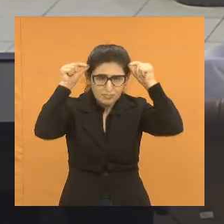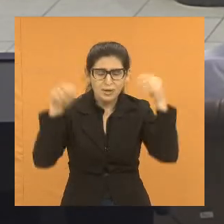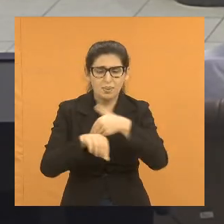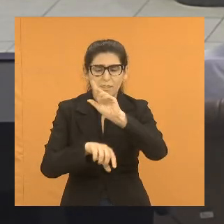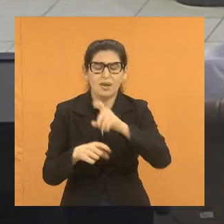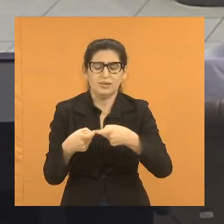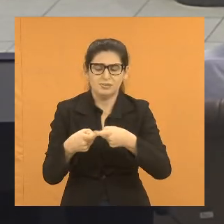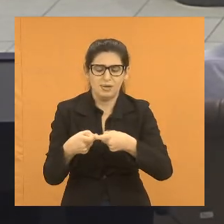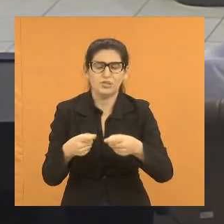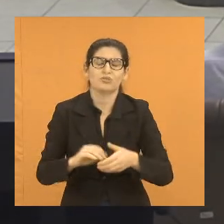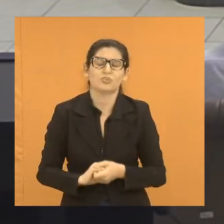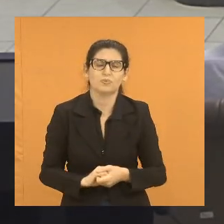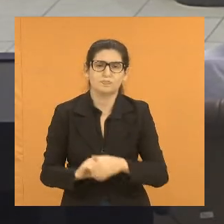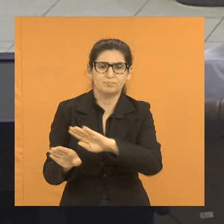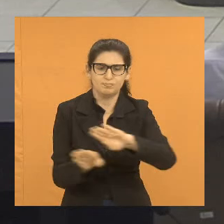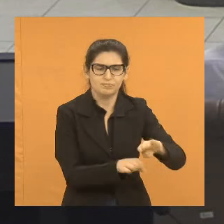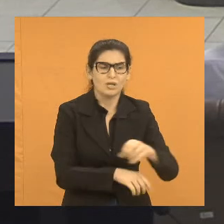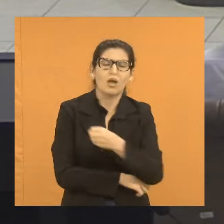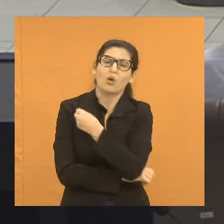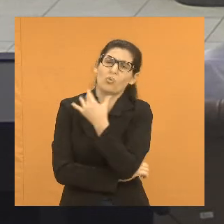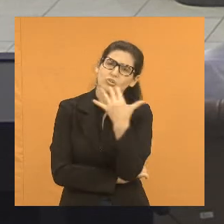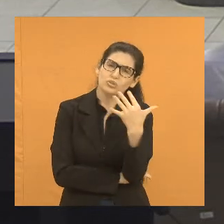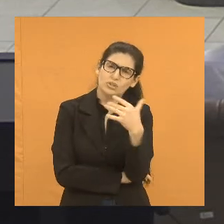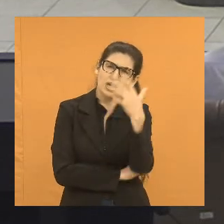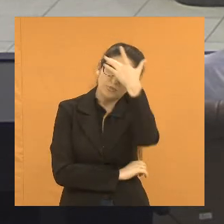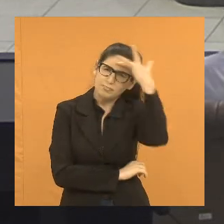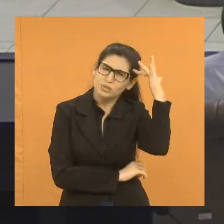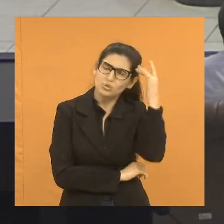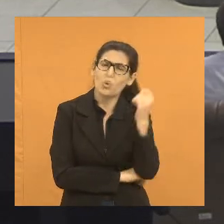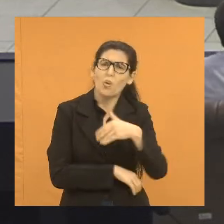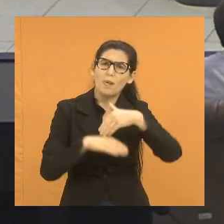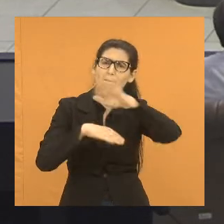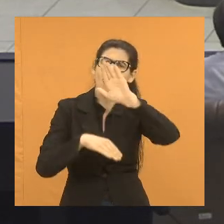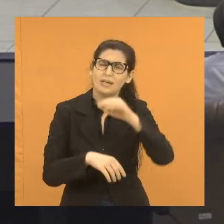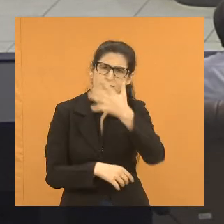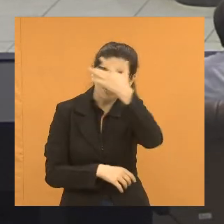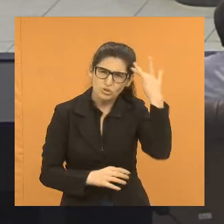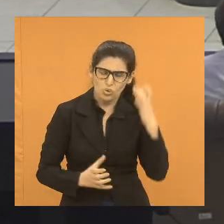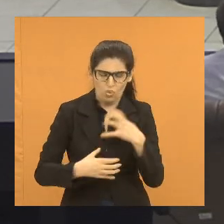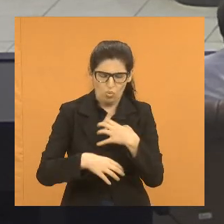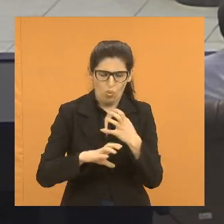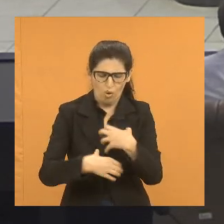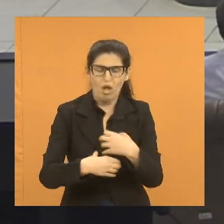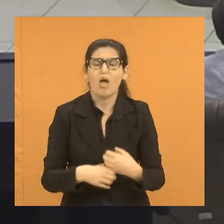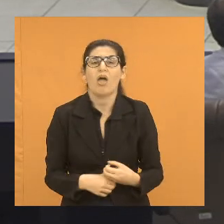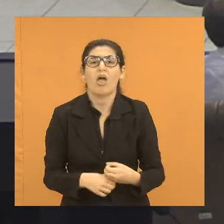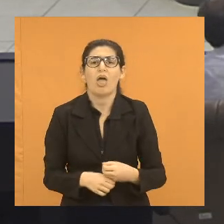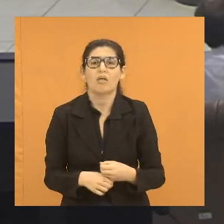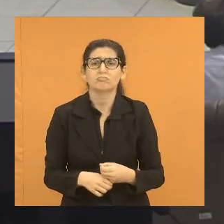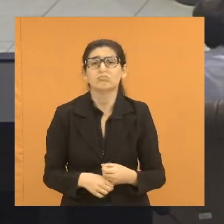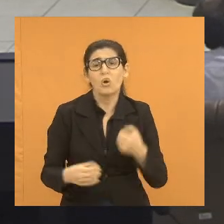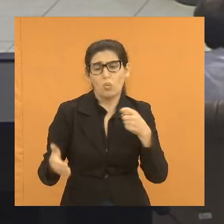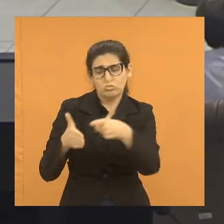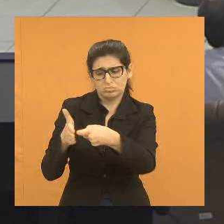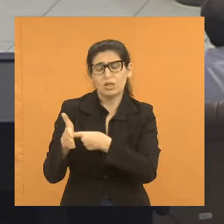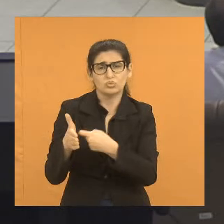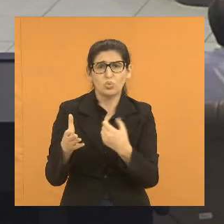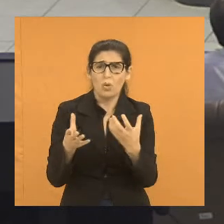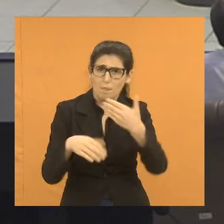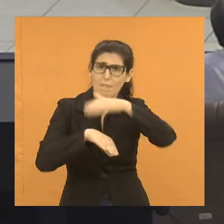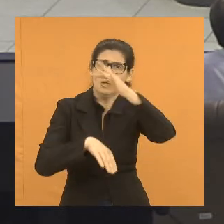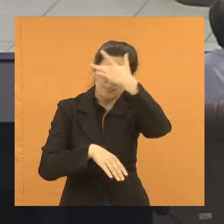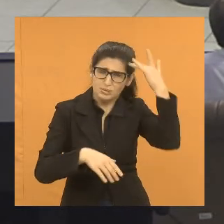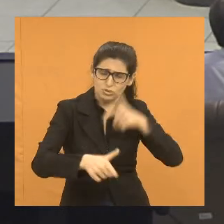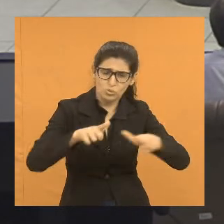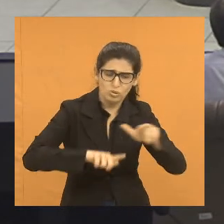as estatísticas dos dias que mais davam atendimento. E foi aumentado o número de funcionários. Assim, todas as